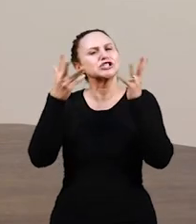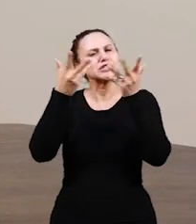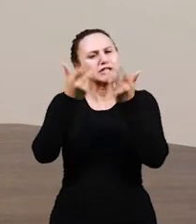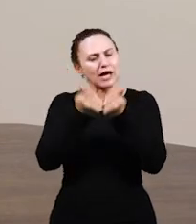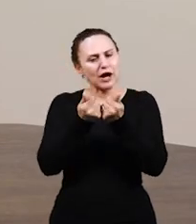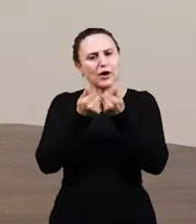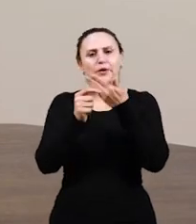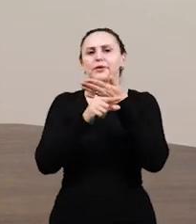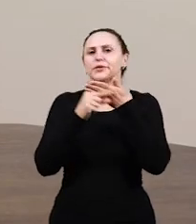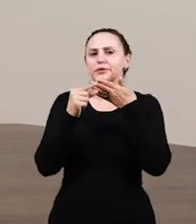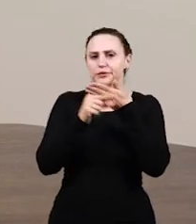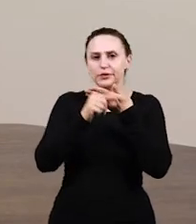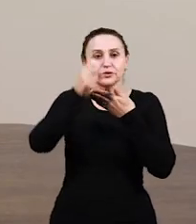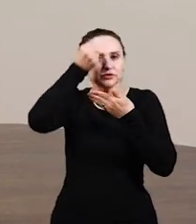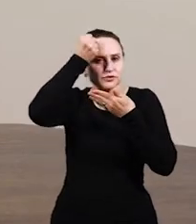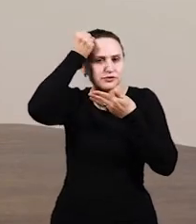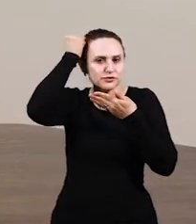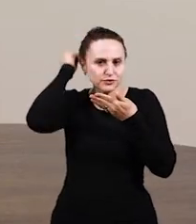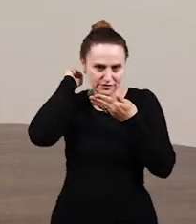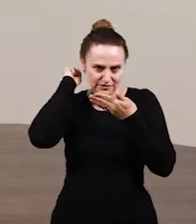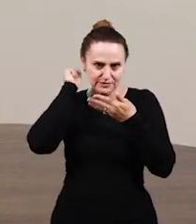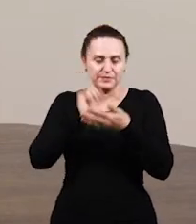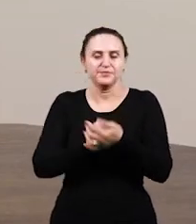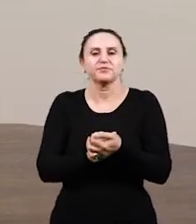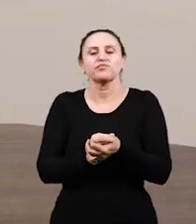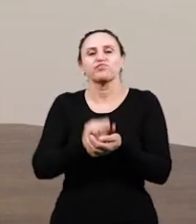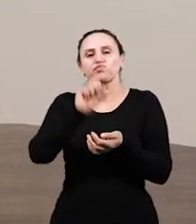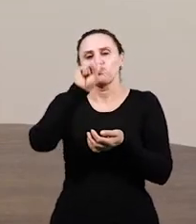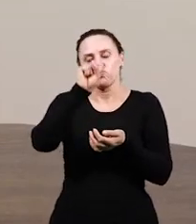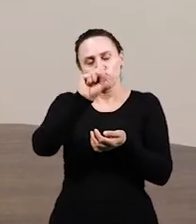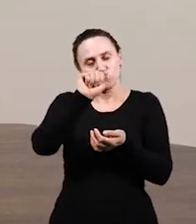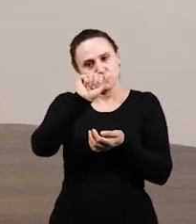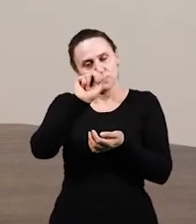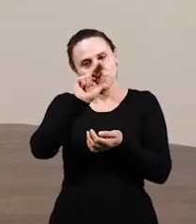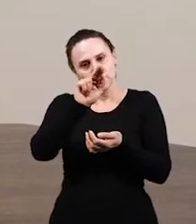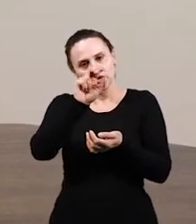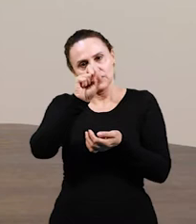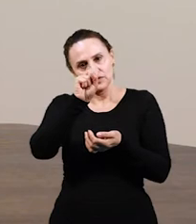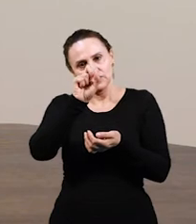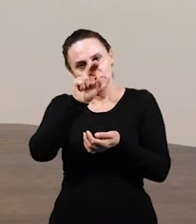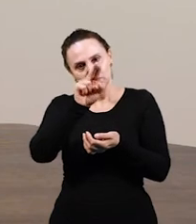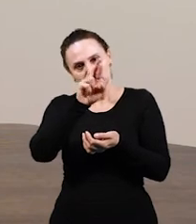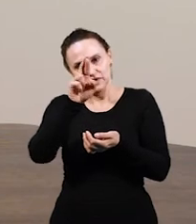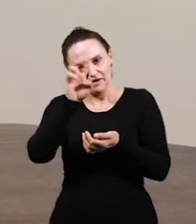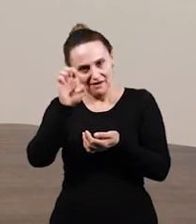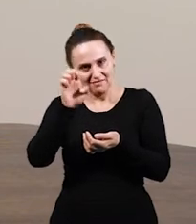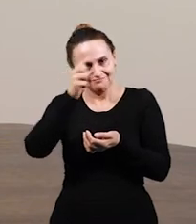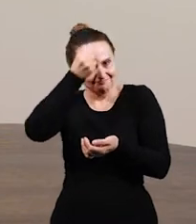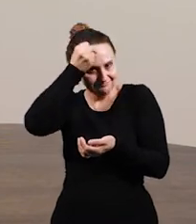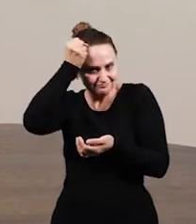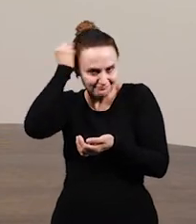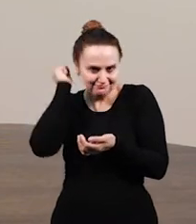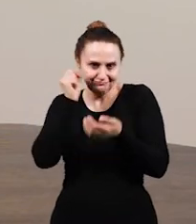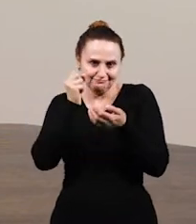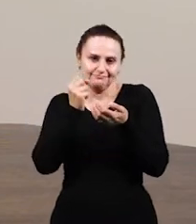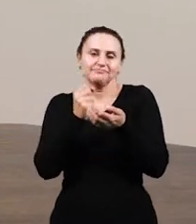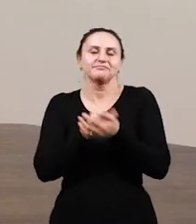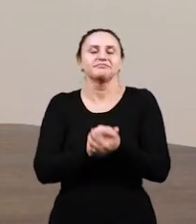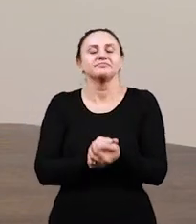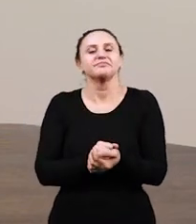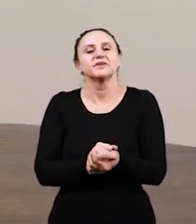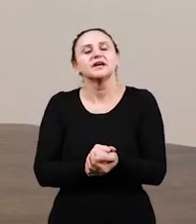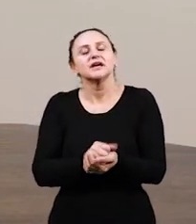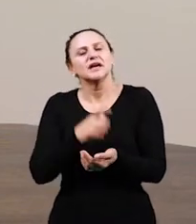ir em 1916 como vocês viram na introdução à linguística né a dona